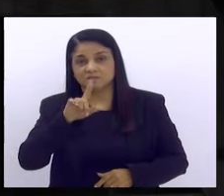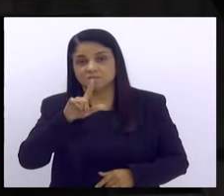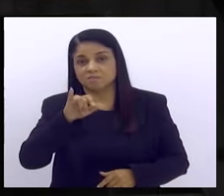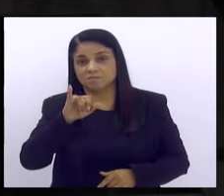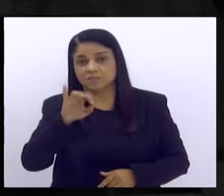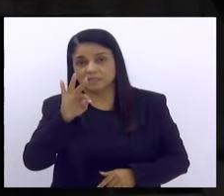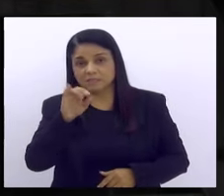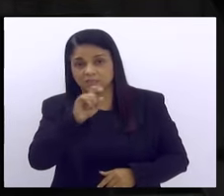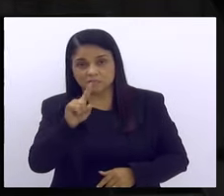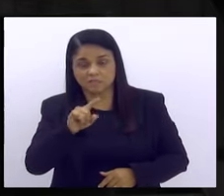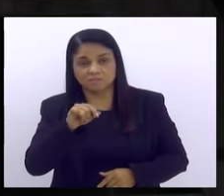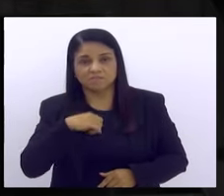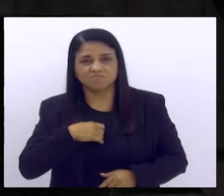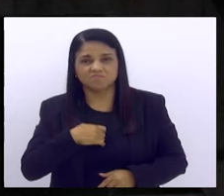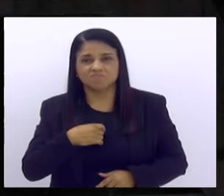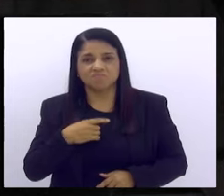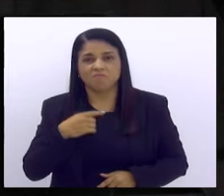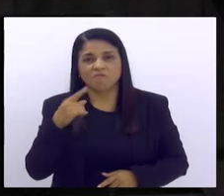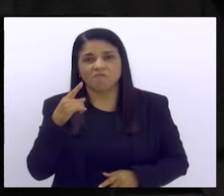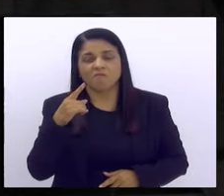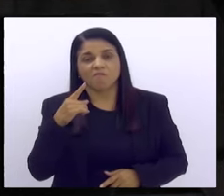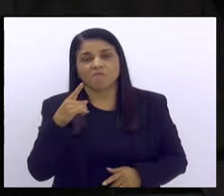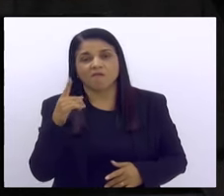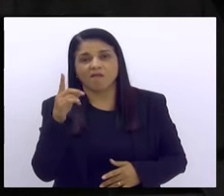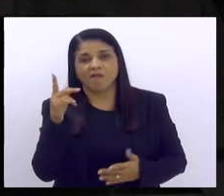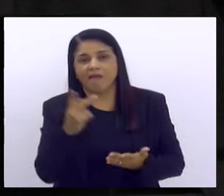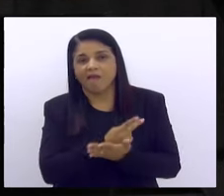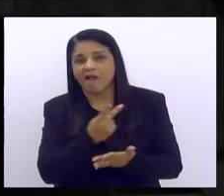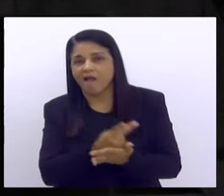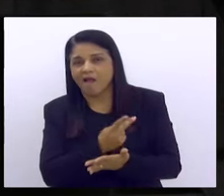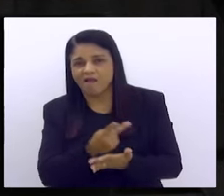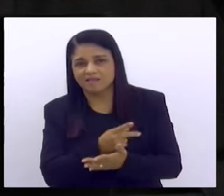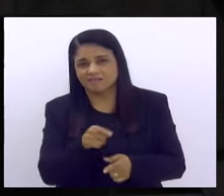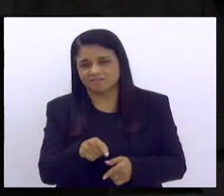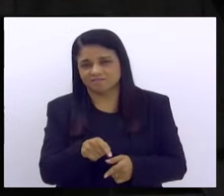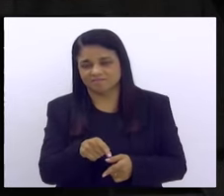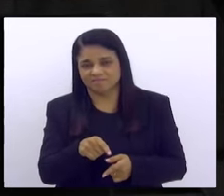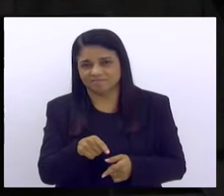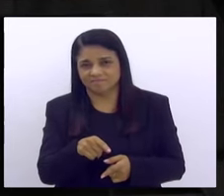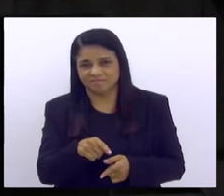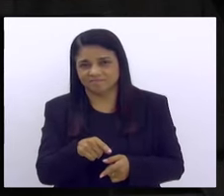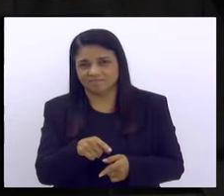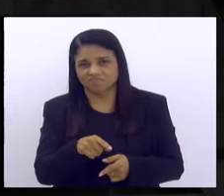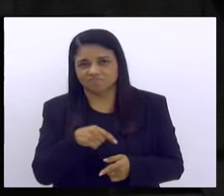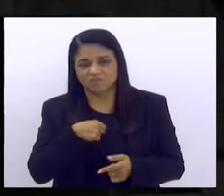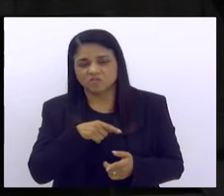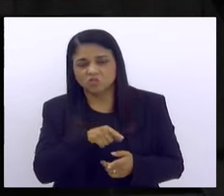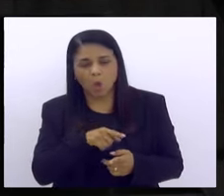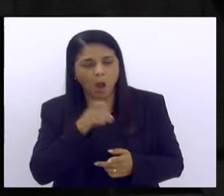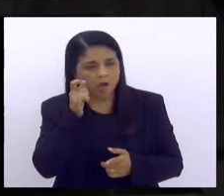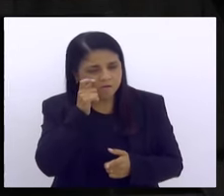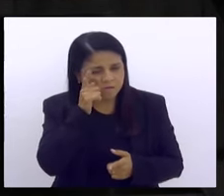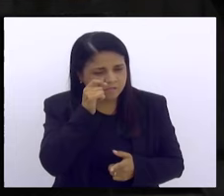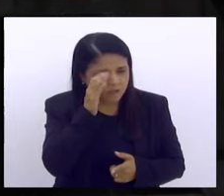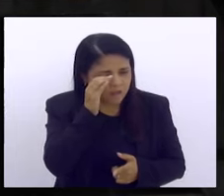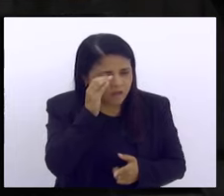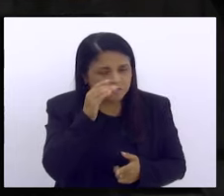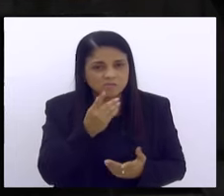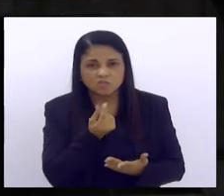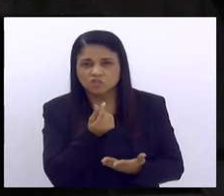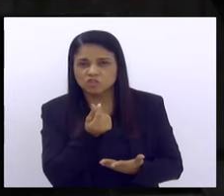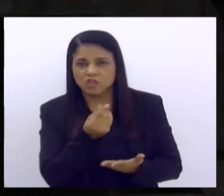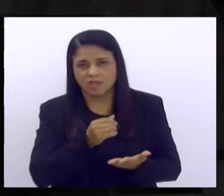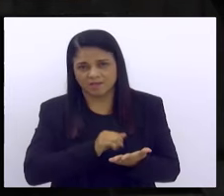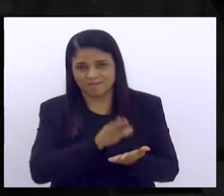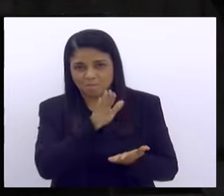e morais, que só estão ali como blitz caça-níquel, blitz